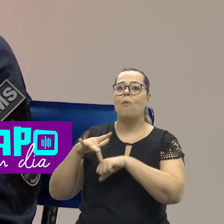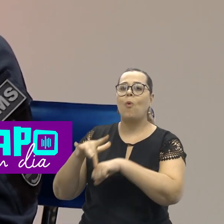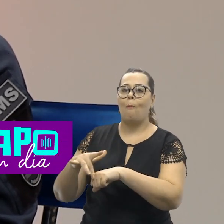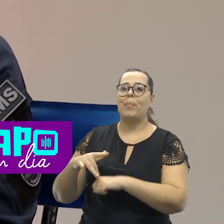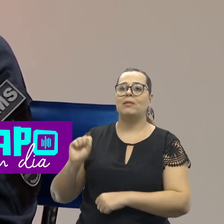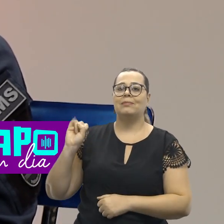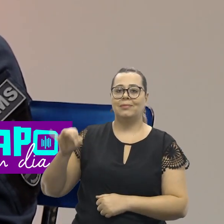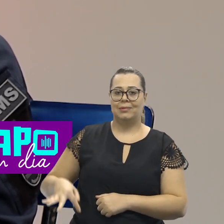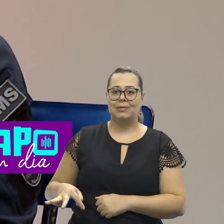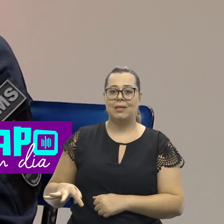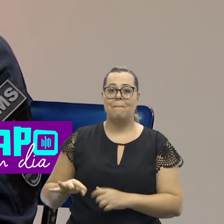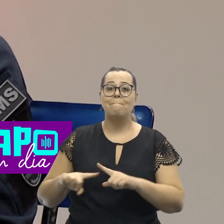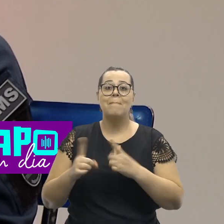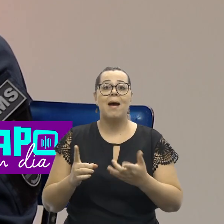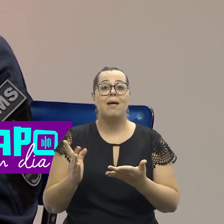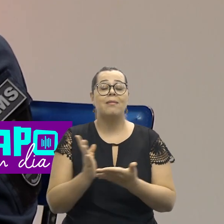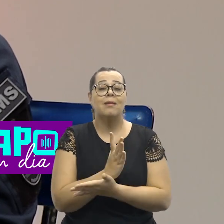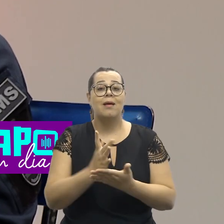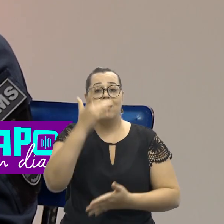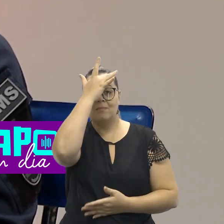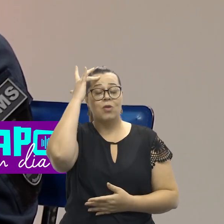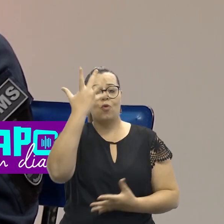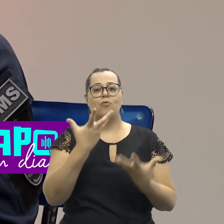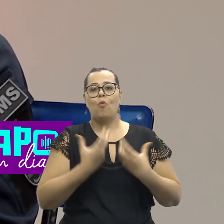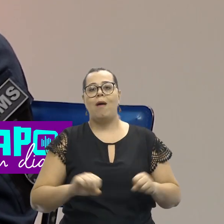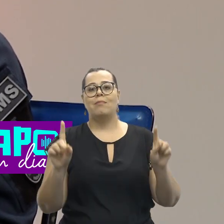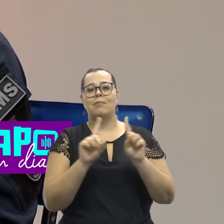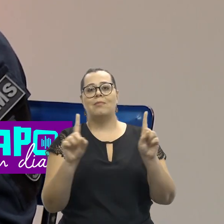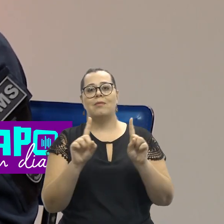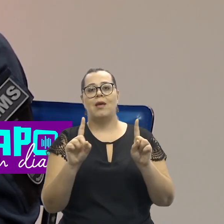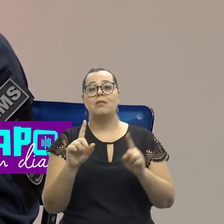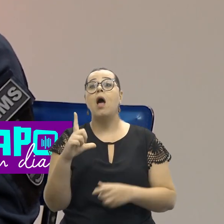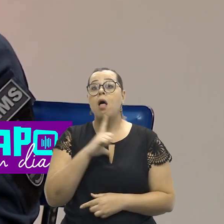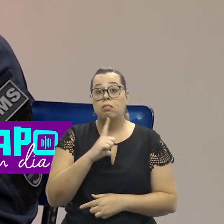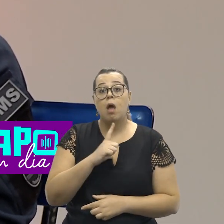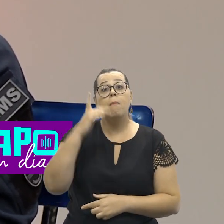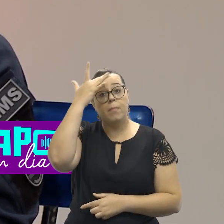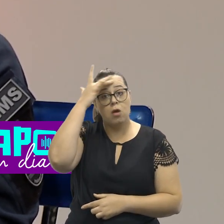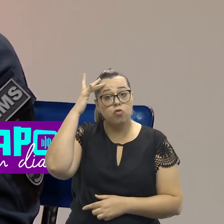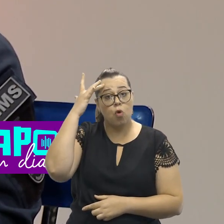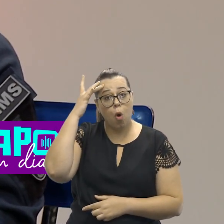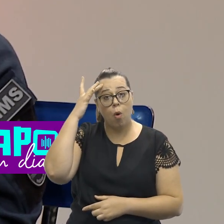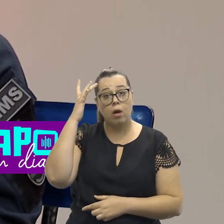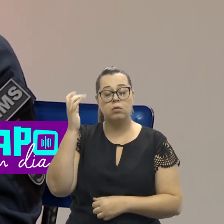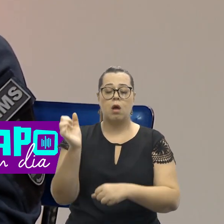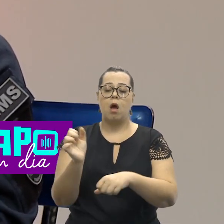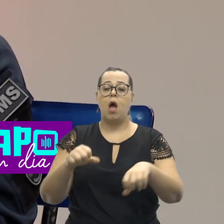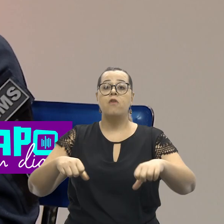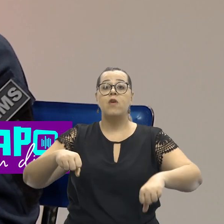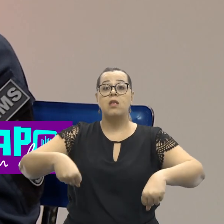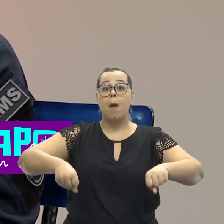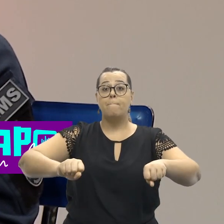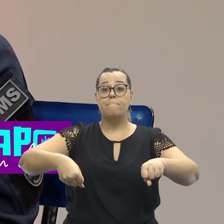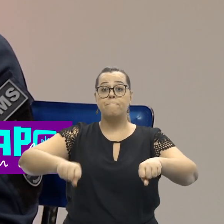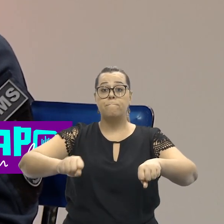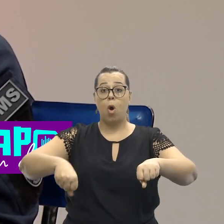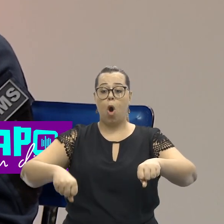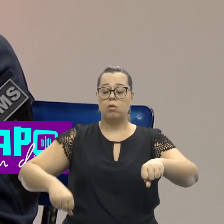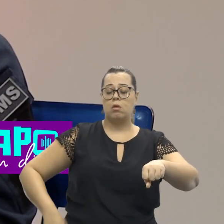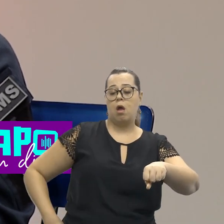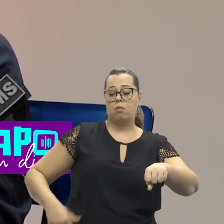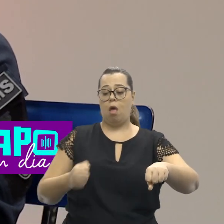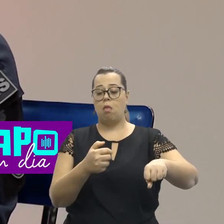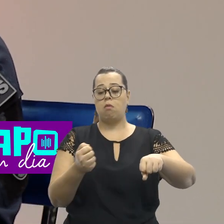o principal deles. A gente tem pessoas que, chega a ser impensável, mas tem pessoas que estão pilotando uma